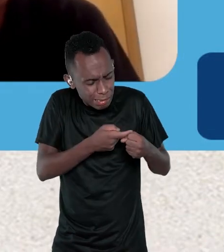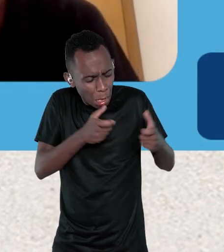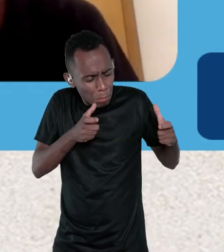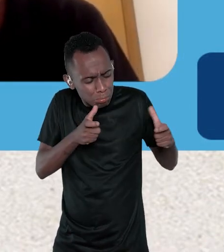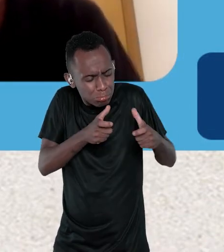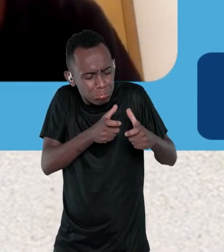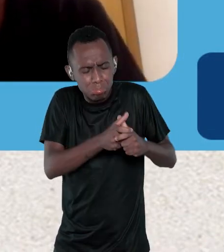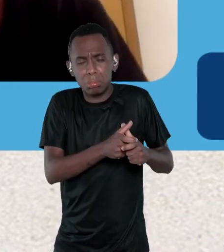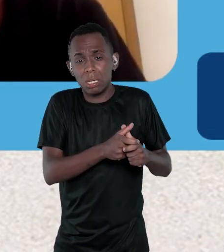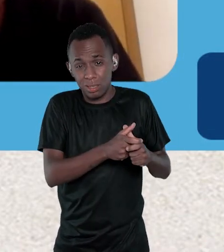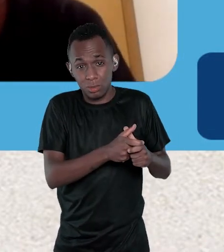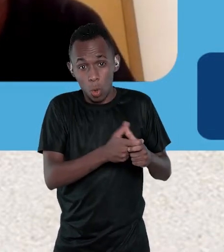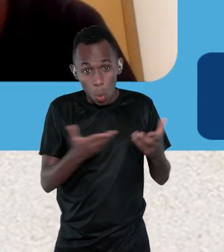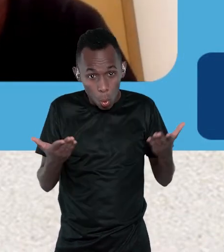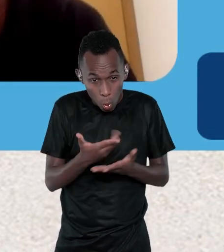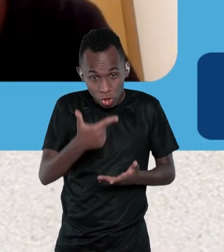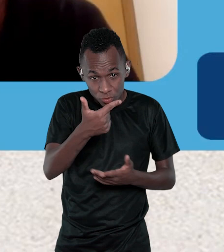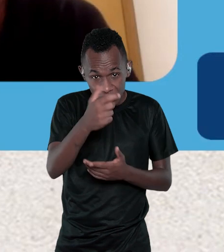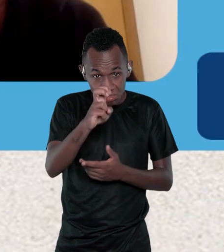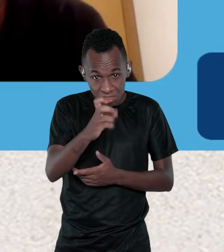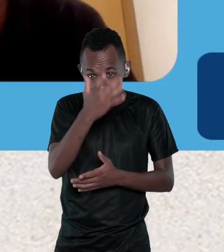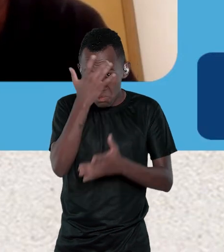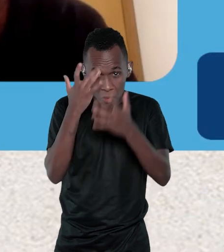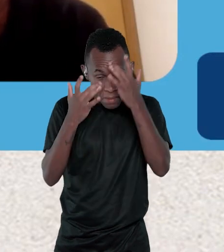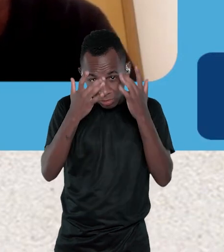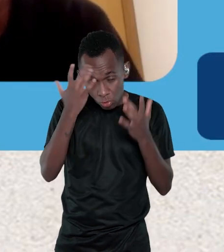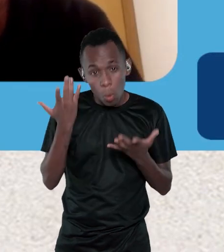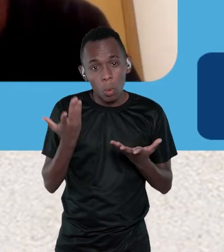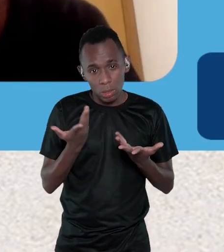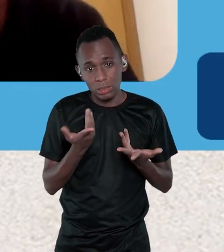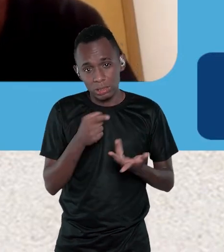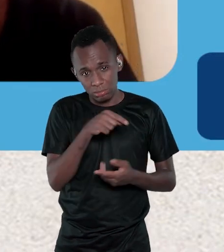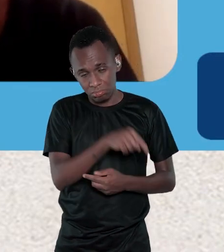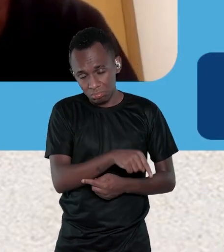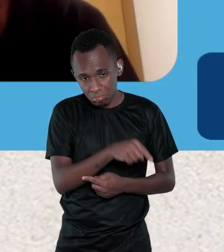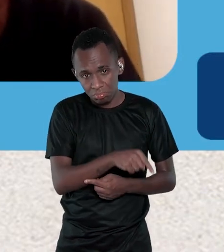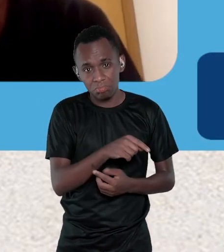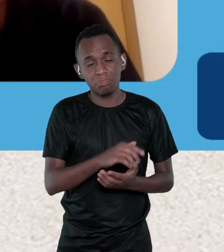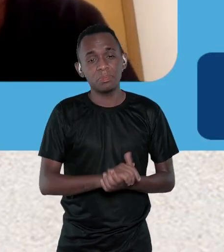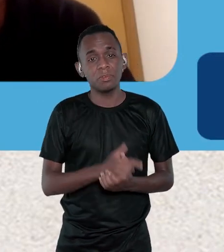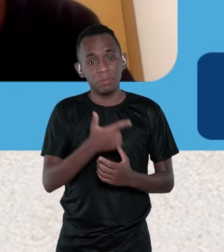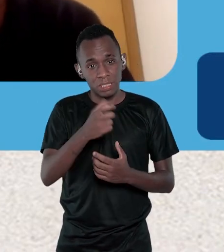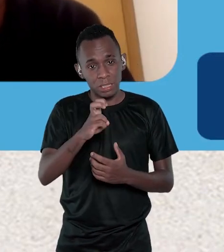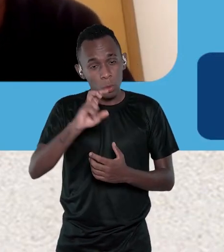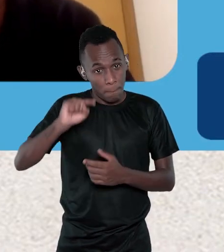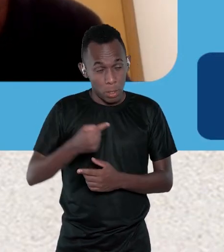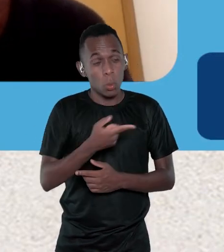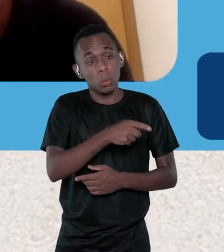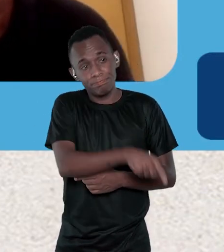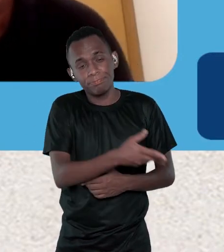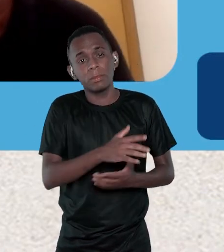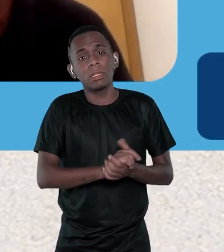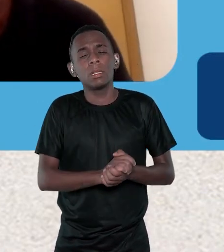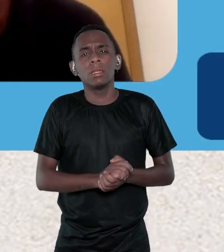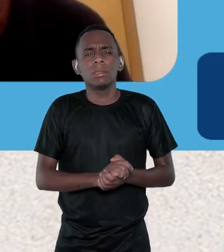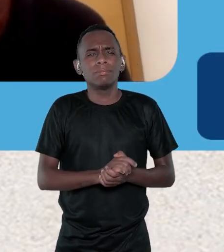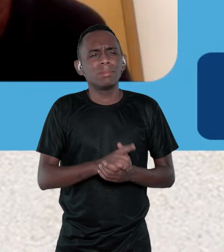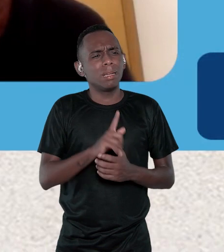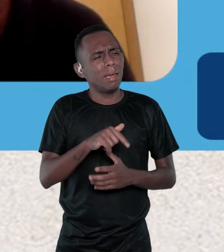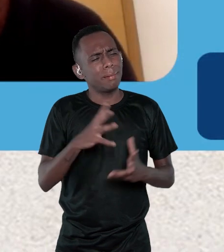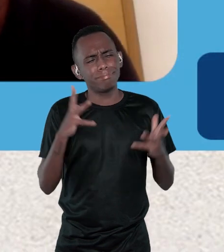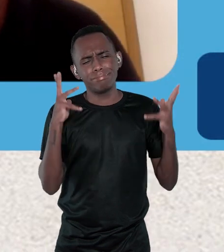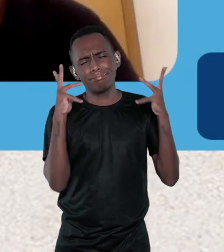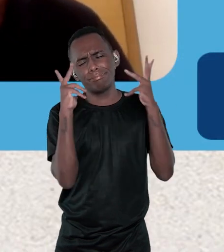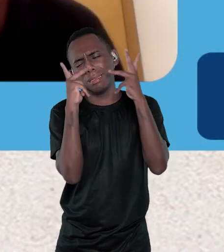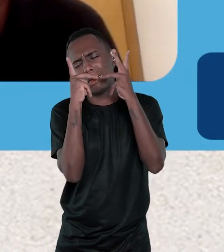cidadezinha pequena, hoje, ela tem 25 mil habitantes, Pedra Azul, e eu acho que é a mais